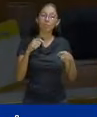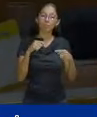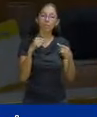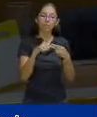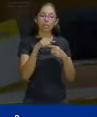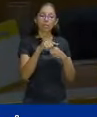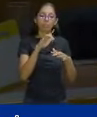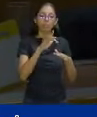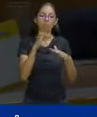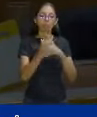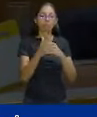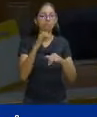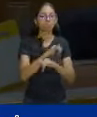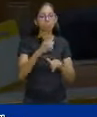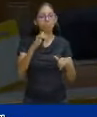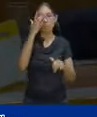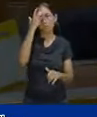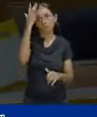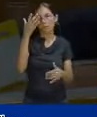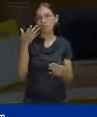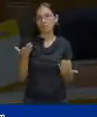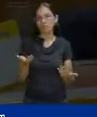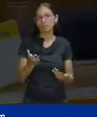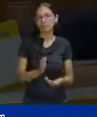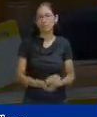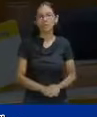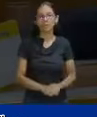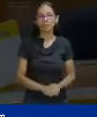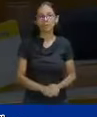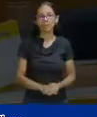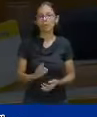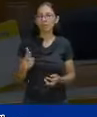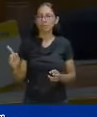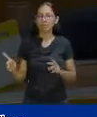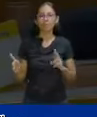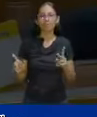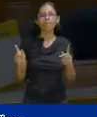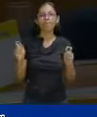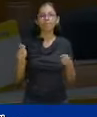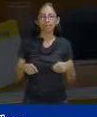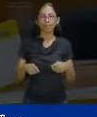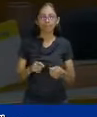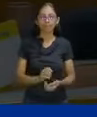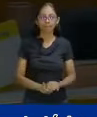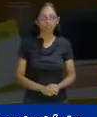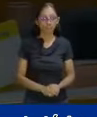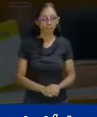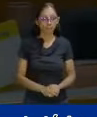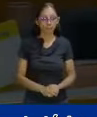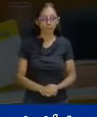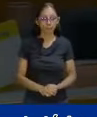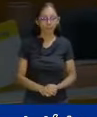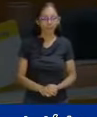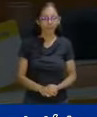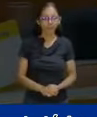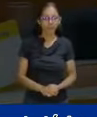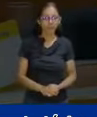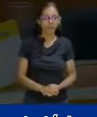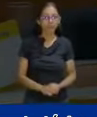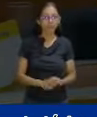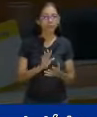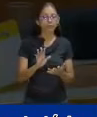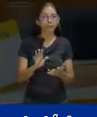de quem usa a mídia eletrônica, né? Fazendo várias reiterações ao longo do dia. Então, isso está dentro